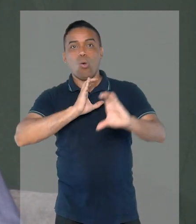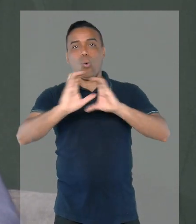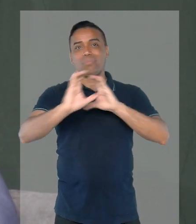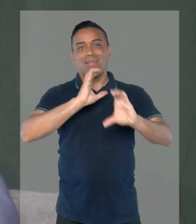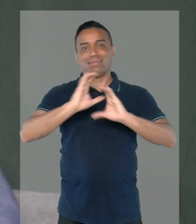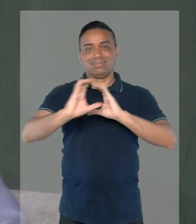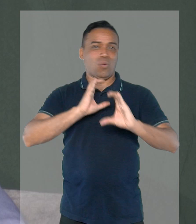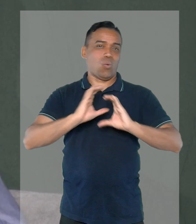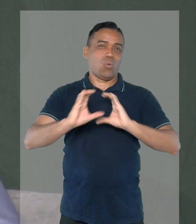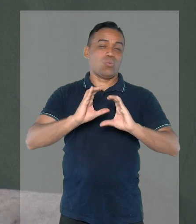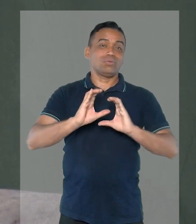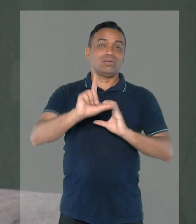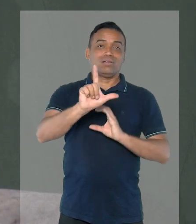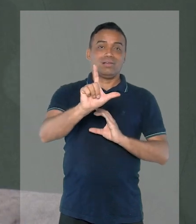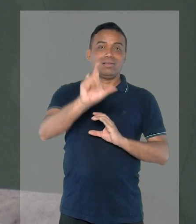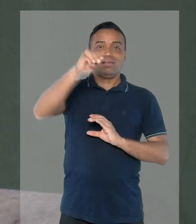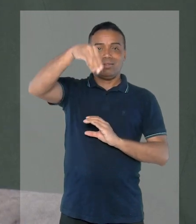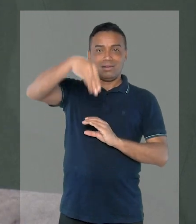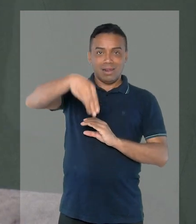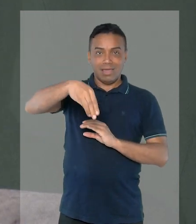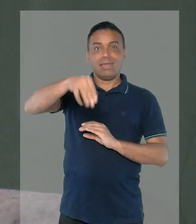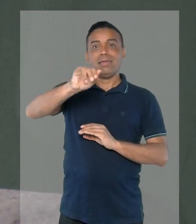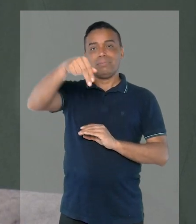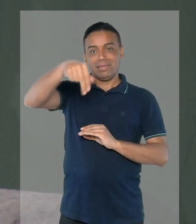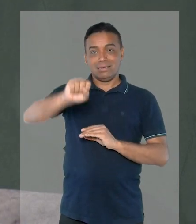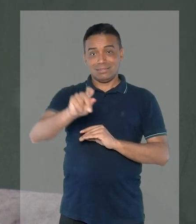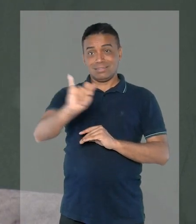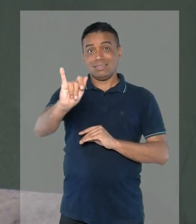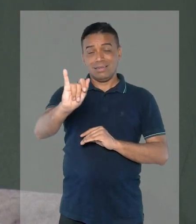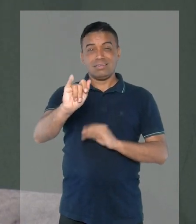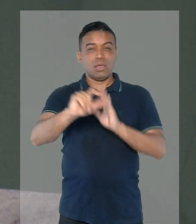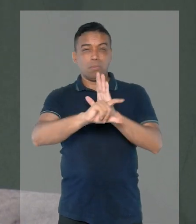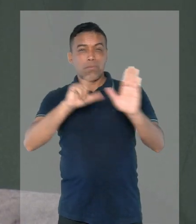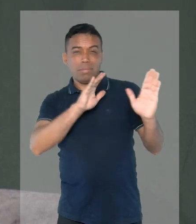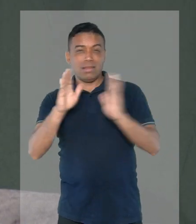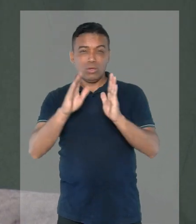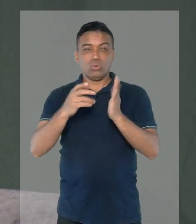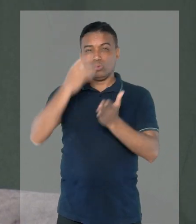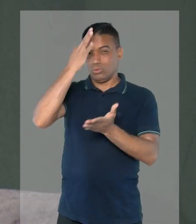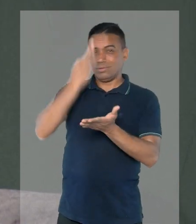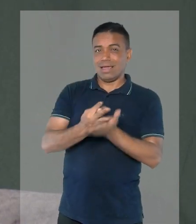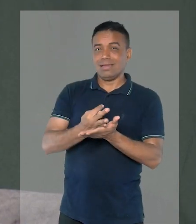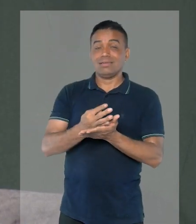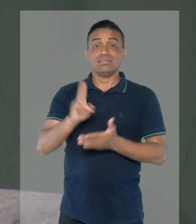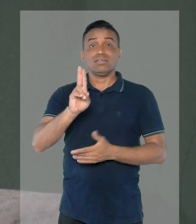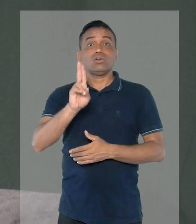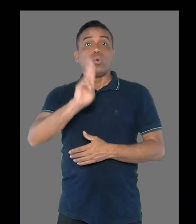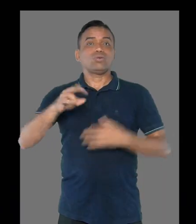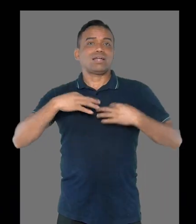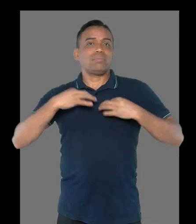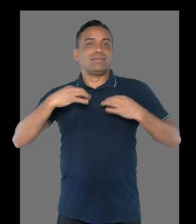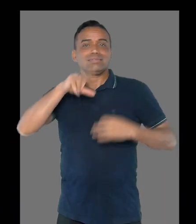Assim, o Leminski tem um trecho da tese que eu fico falando que ele é alguém que usa a camisa do